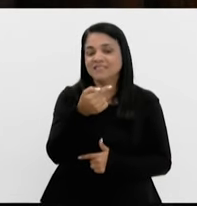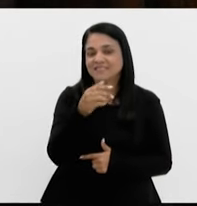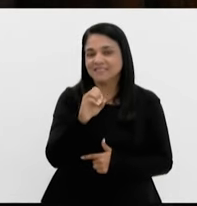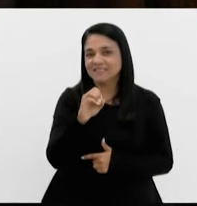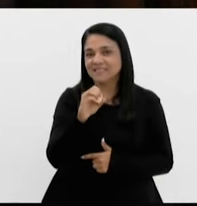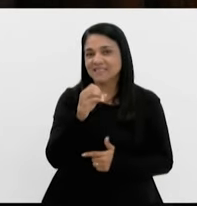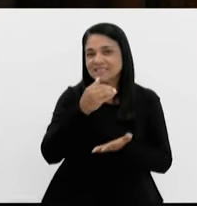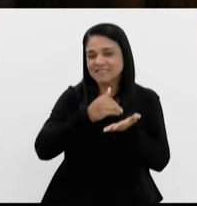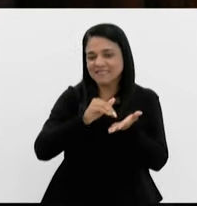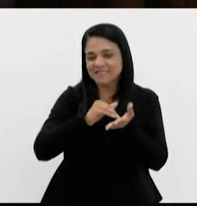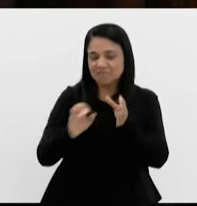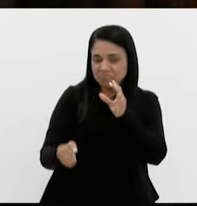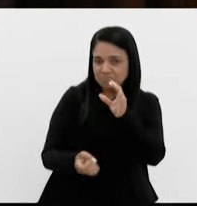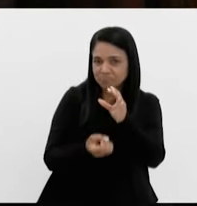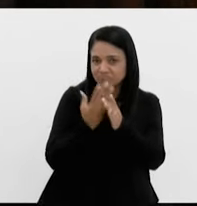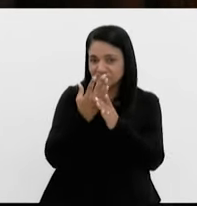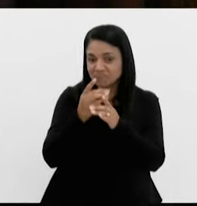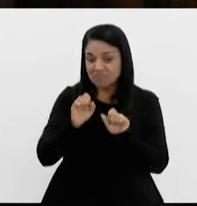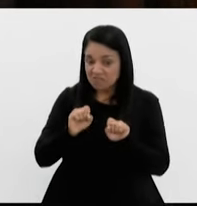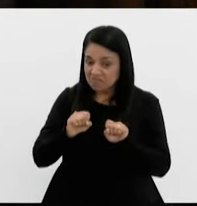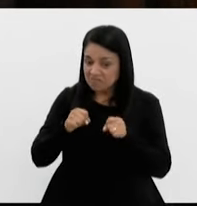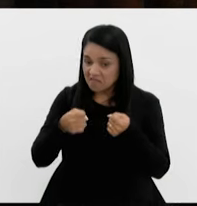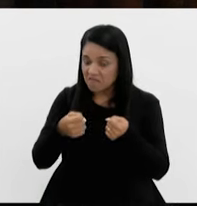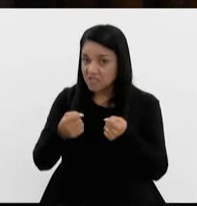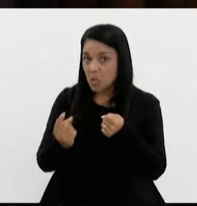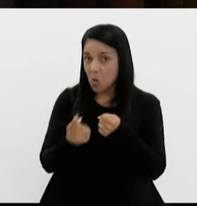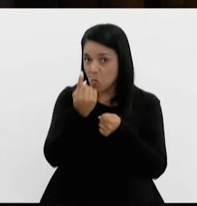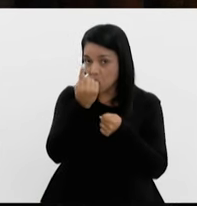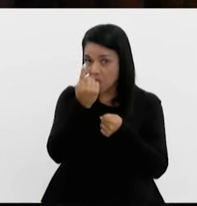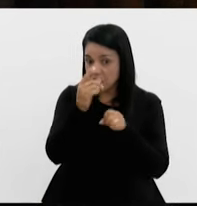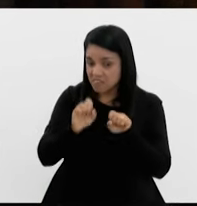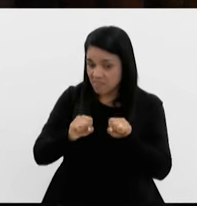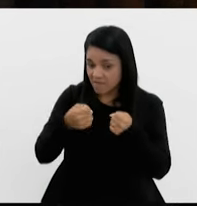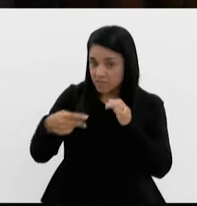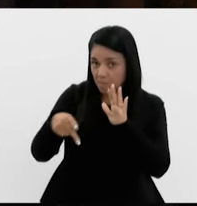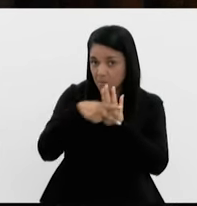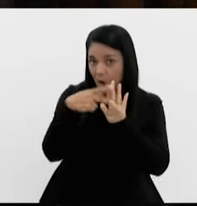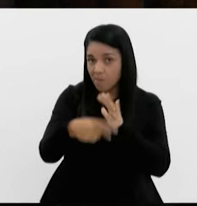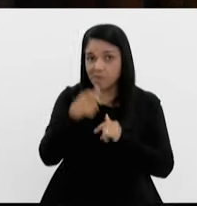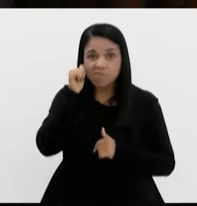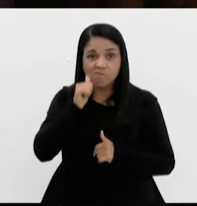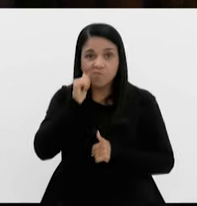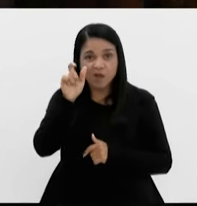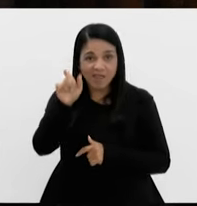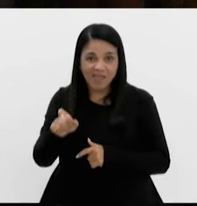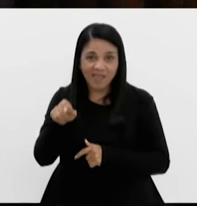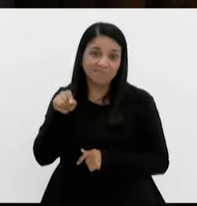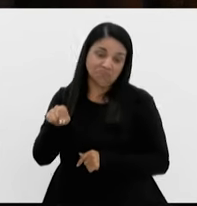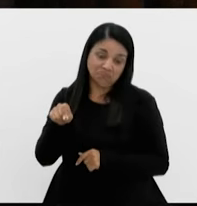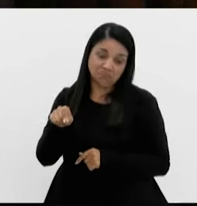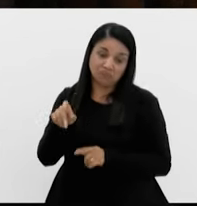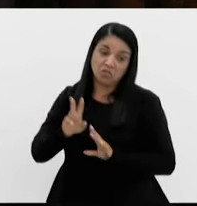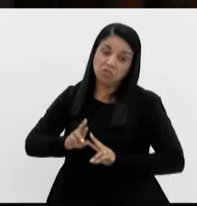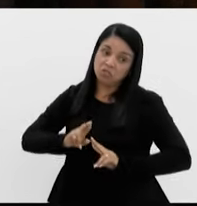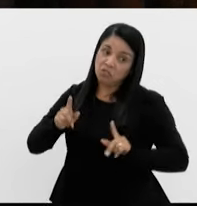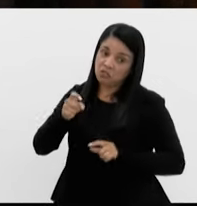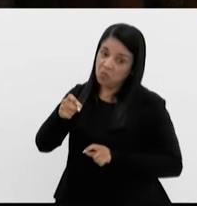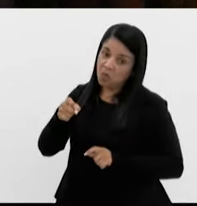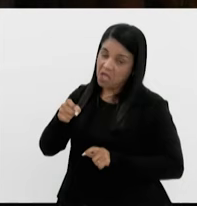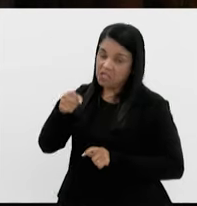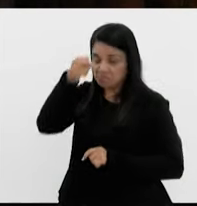defesa da mulher só se for a mulher do próprio dono de Niterói vulgo Rodrigo Neves não sei se é